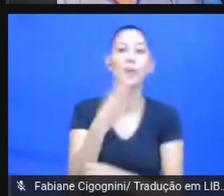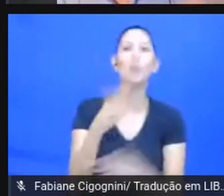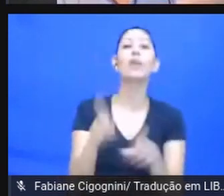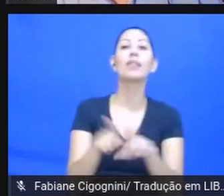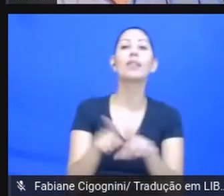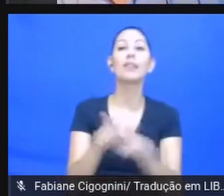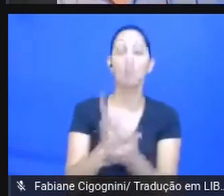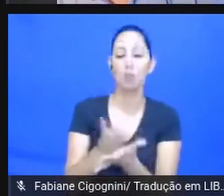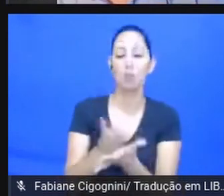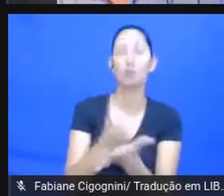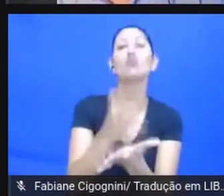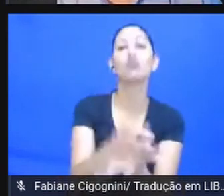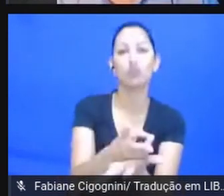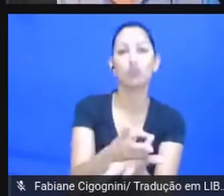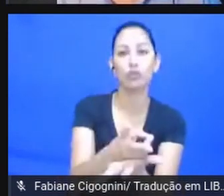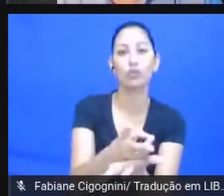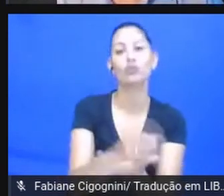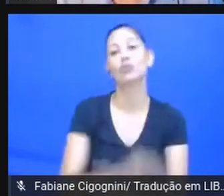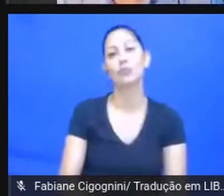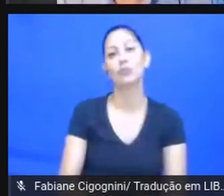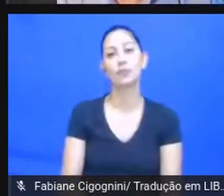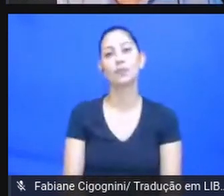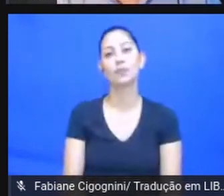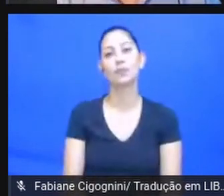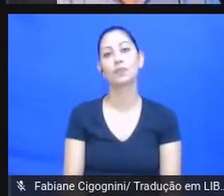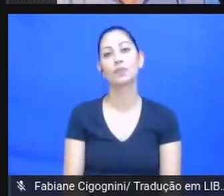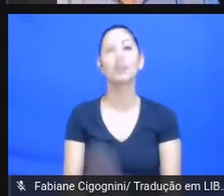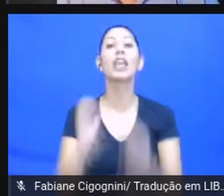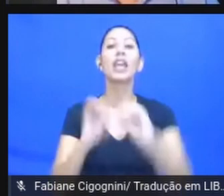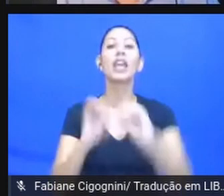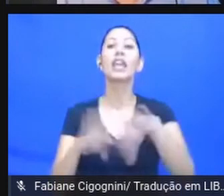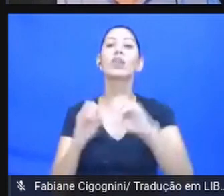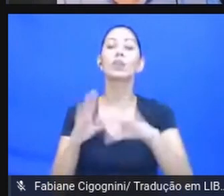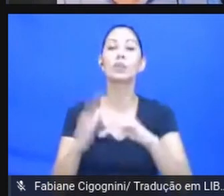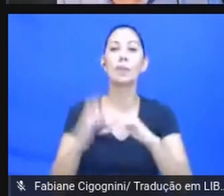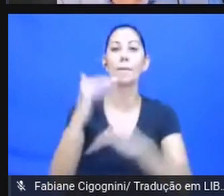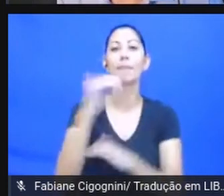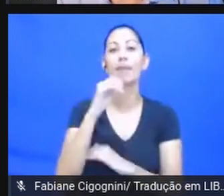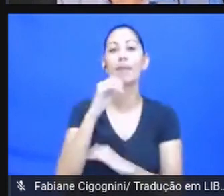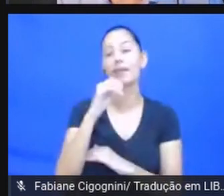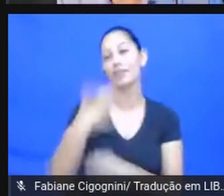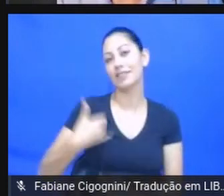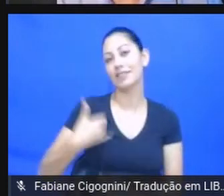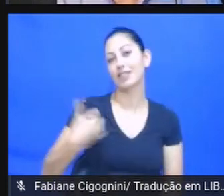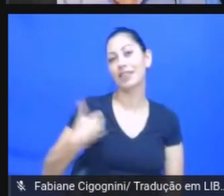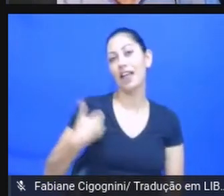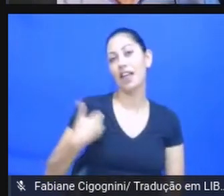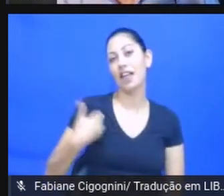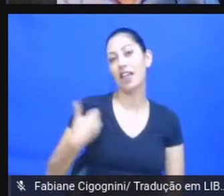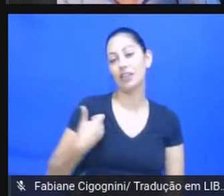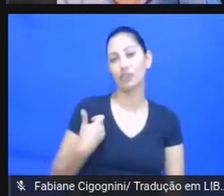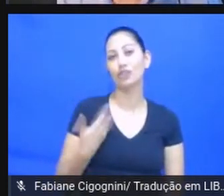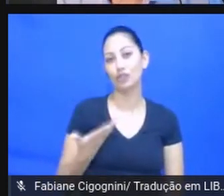contínua, a educação para os mais idosos, enfim, você tem inúmeras possibilidades,